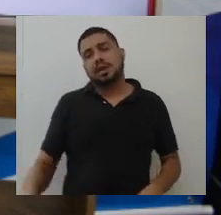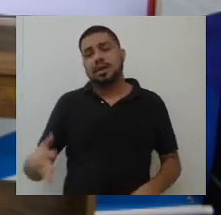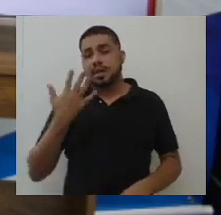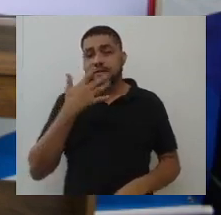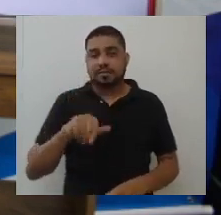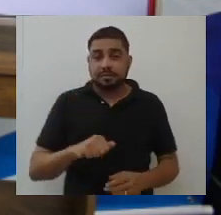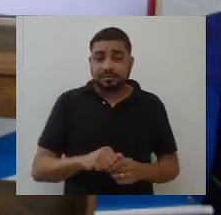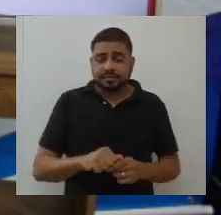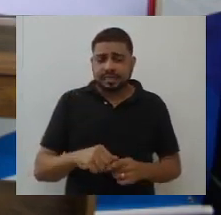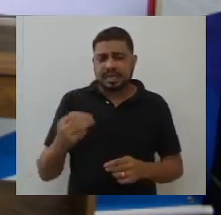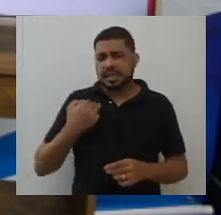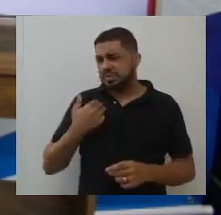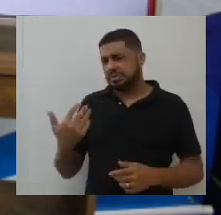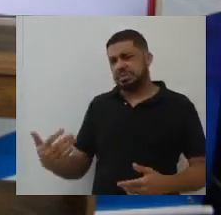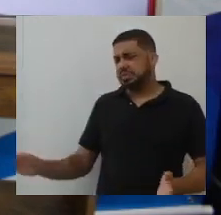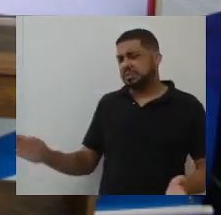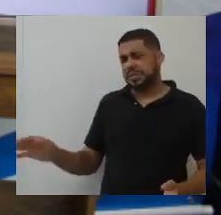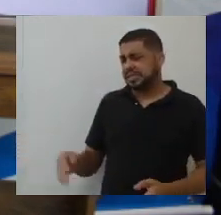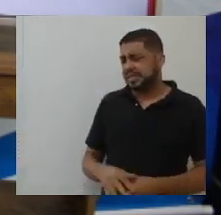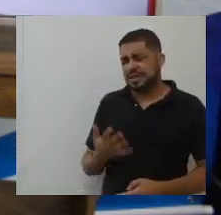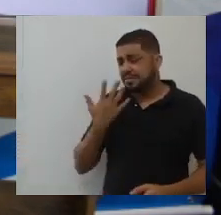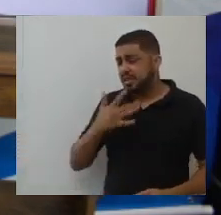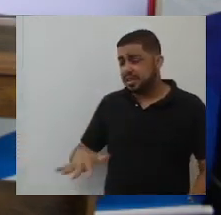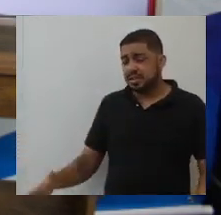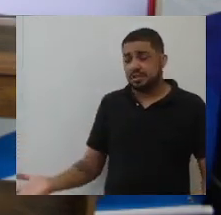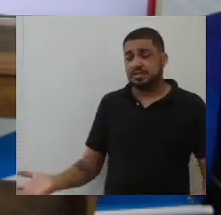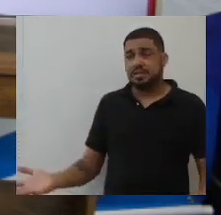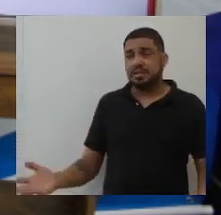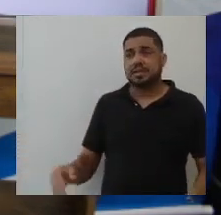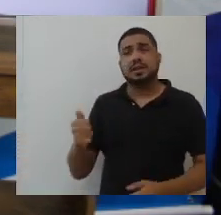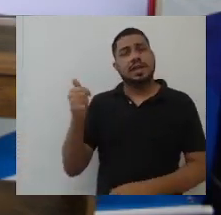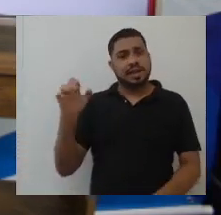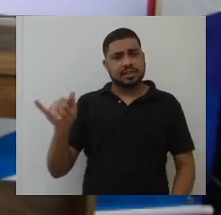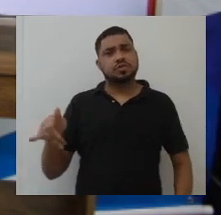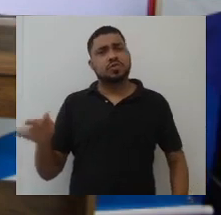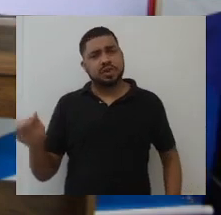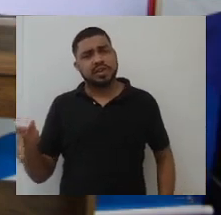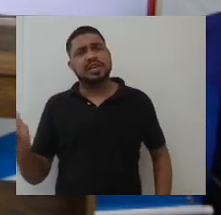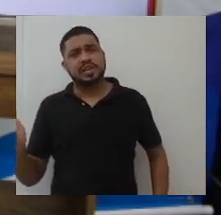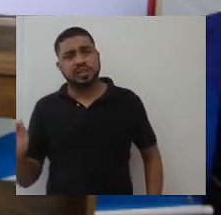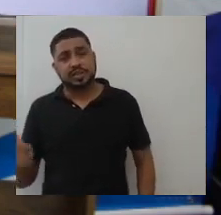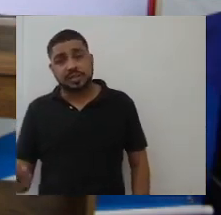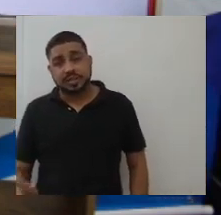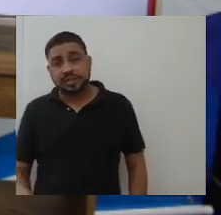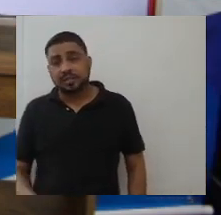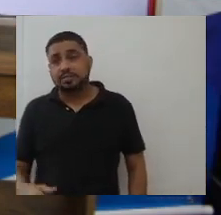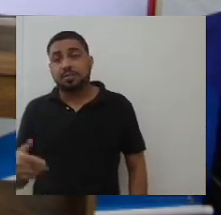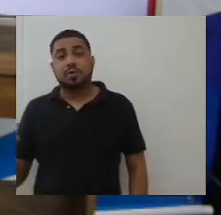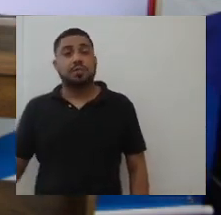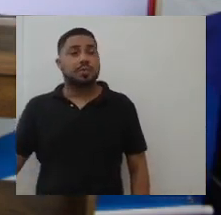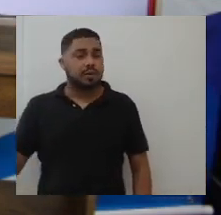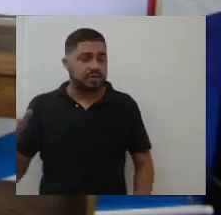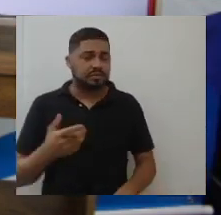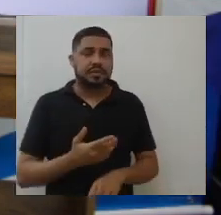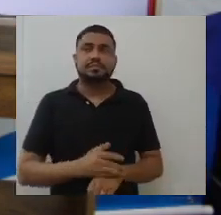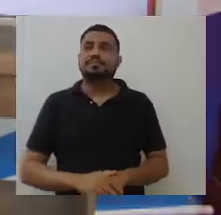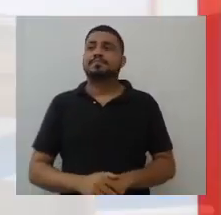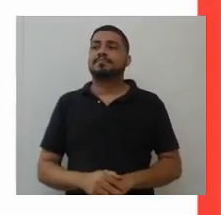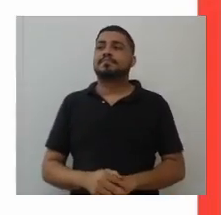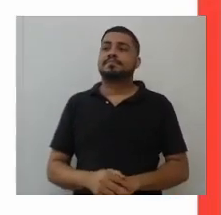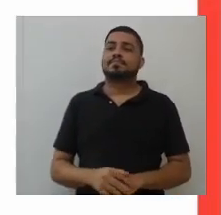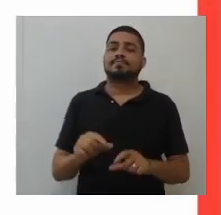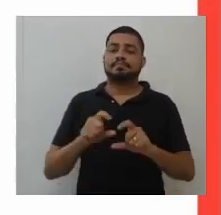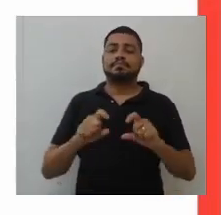quando eu quero dizer pra alguém, não seja infantil, cara, act your age. Act your age, beleza? Próximo, a próxima expressão, a